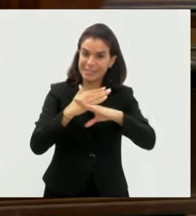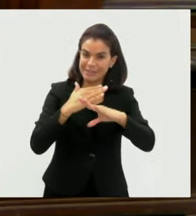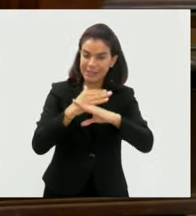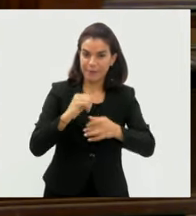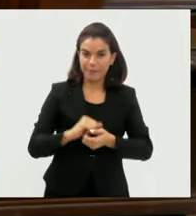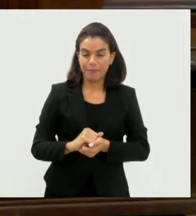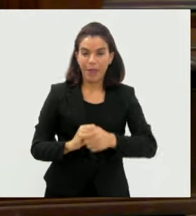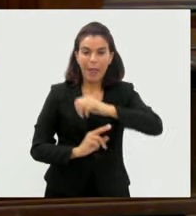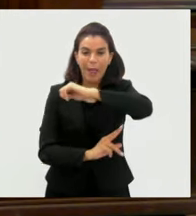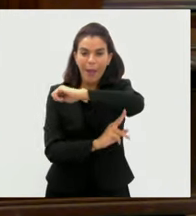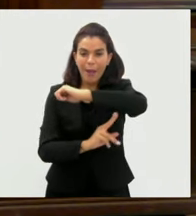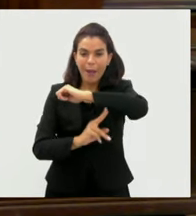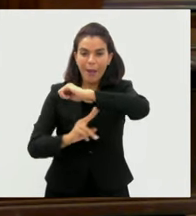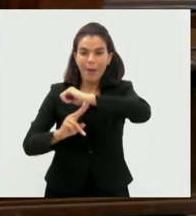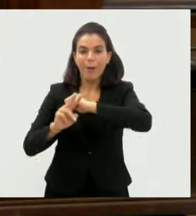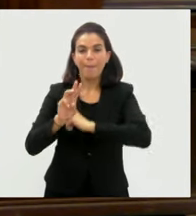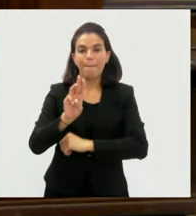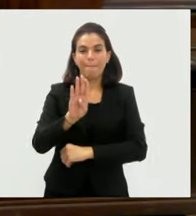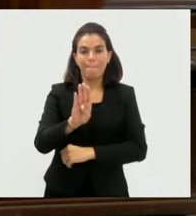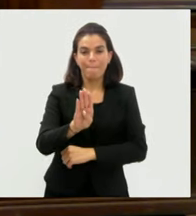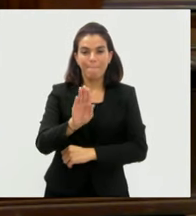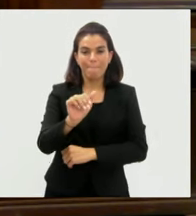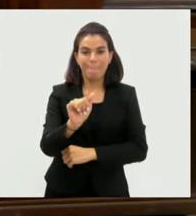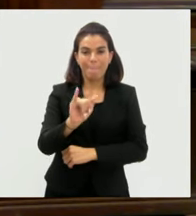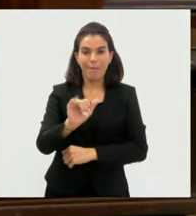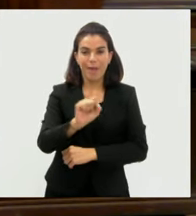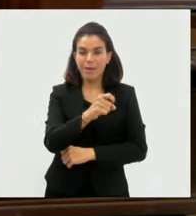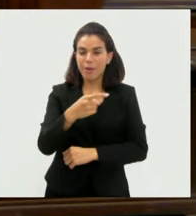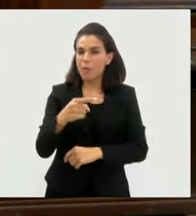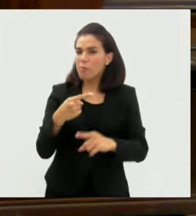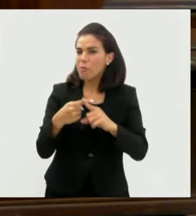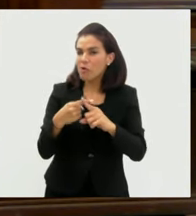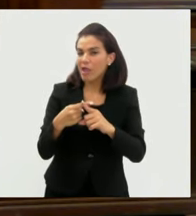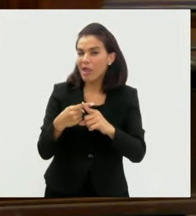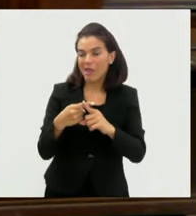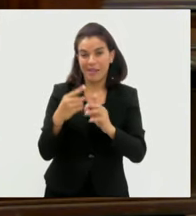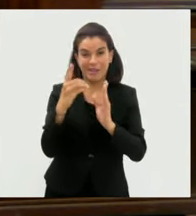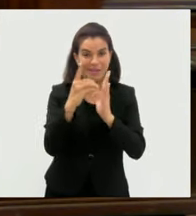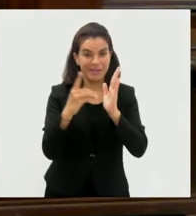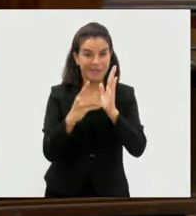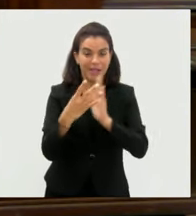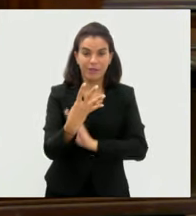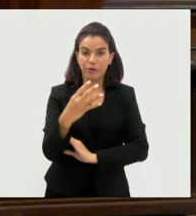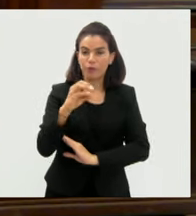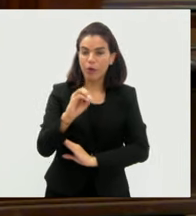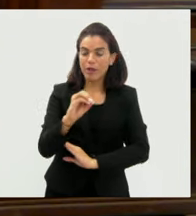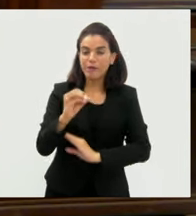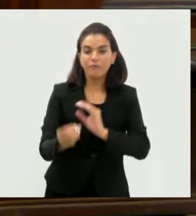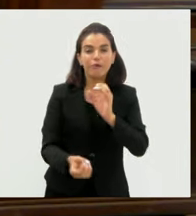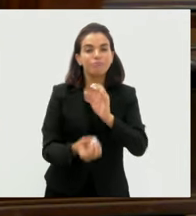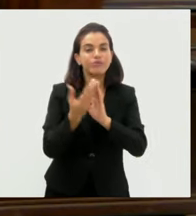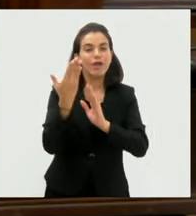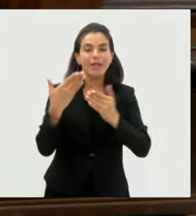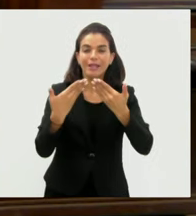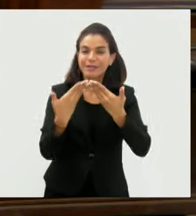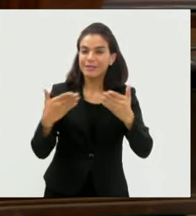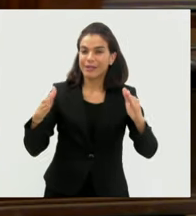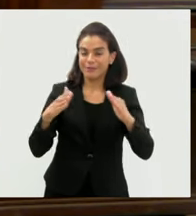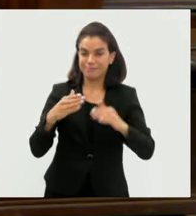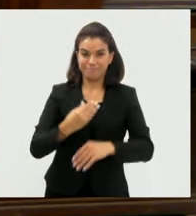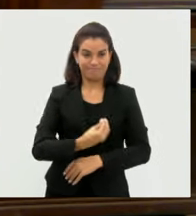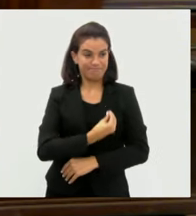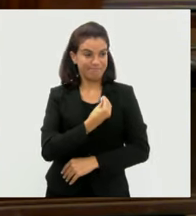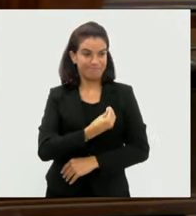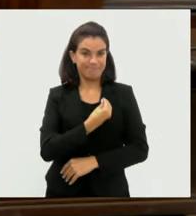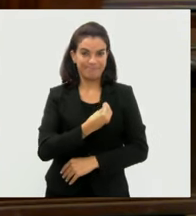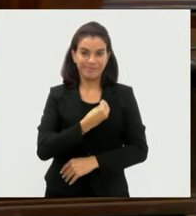do Baião, que tem esse nome porque na década de 40 foi inaugurada com a presença do